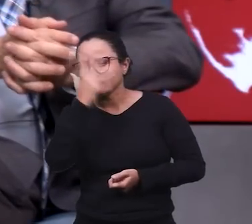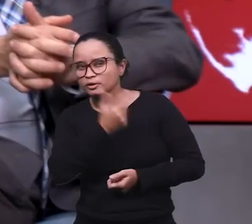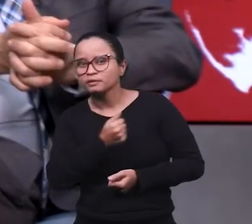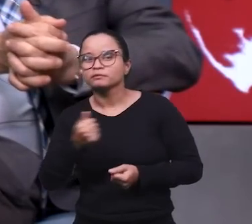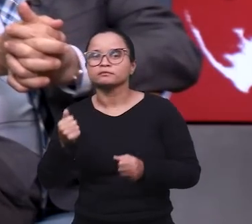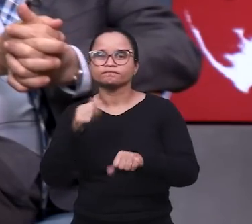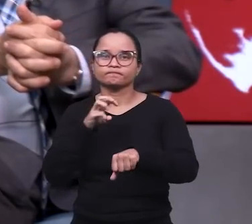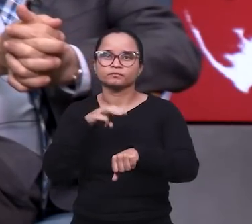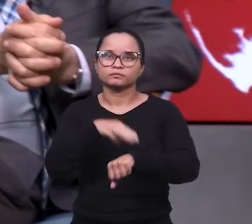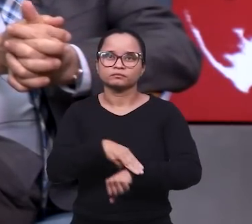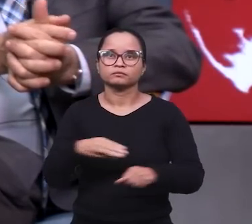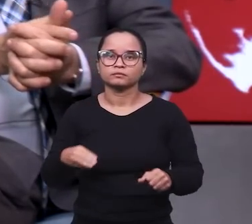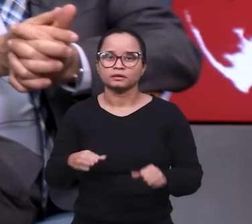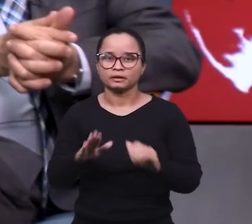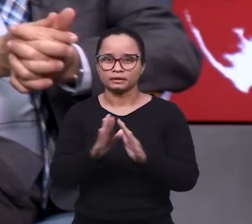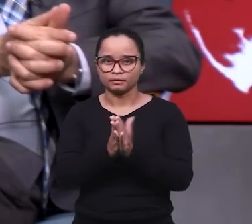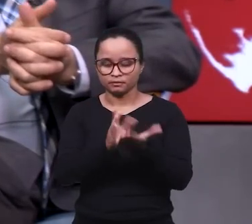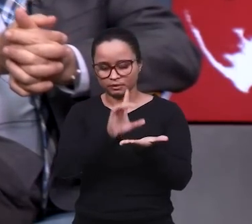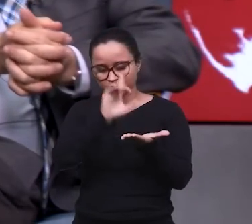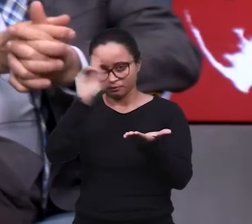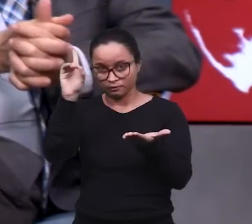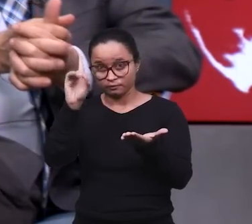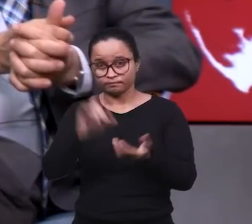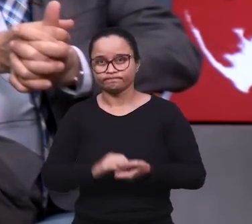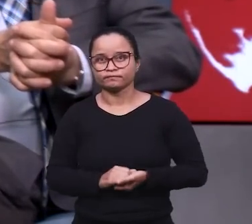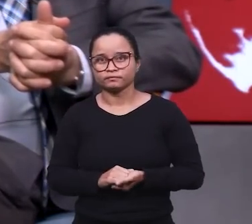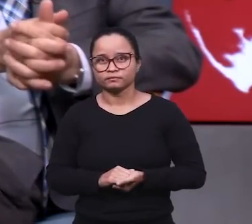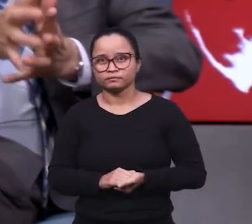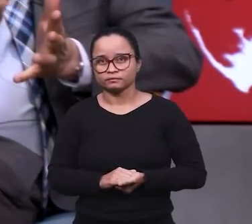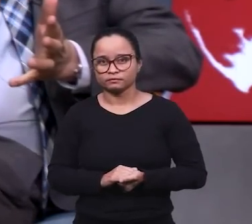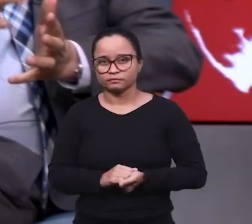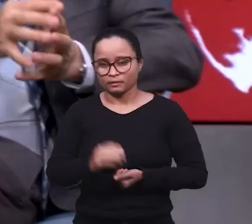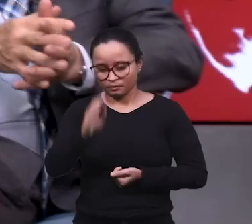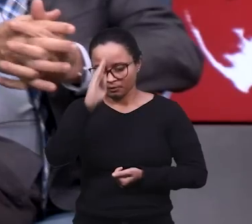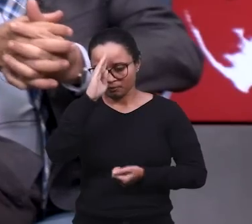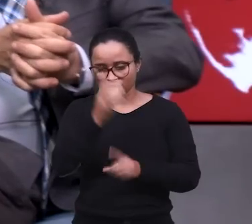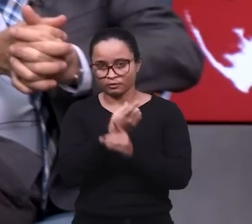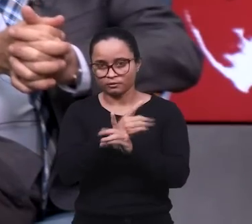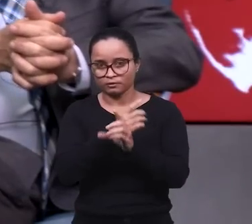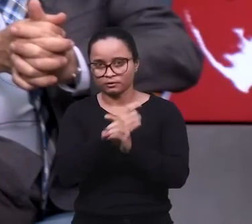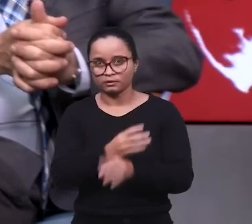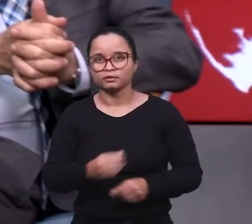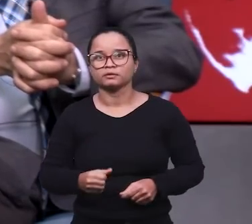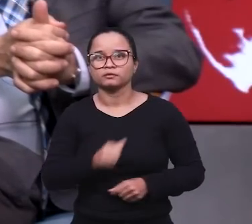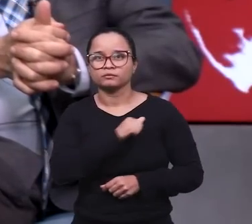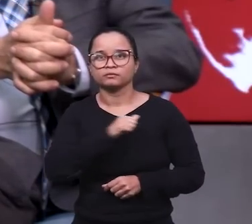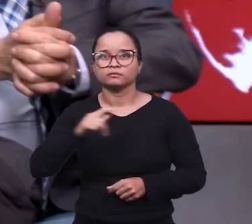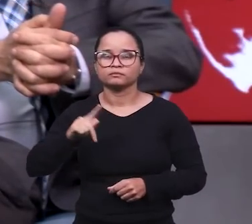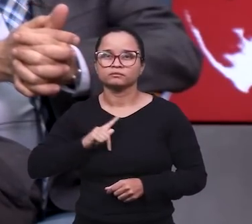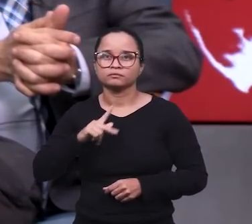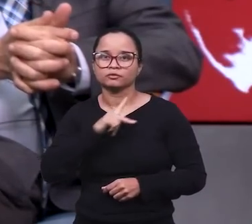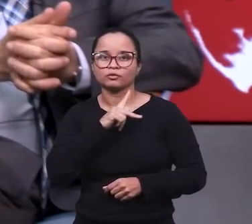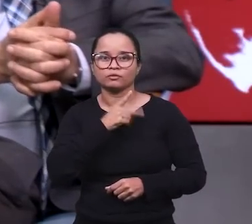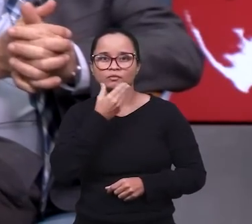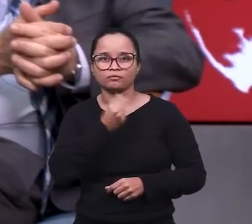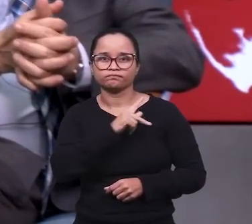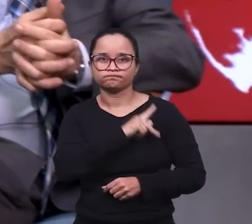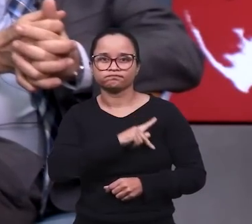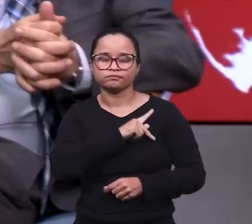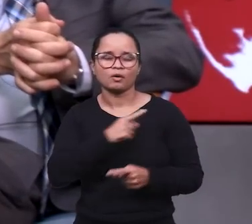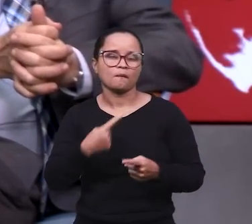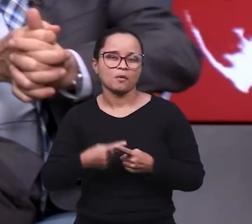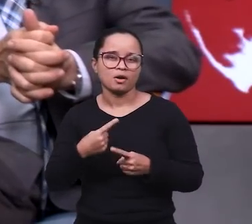ministério descrito na palavra de Deus, principalmente nas doutrinas do apóstolo Paulo. Por que